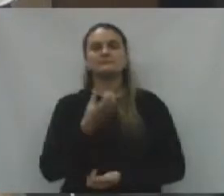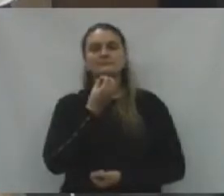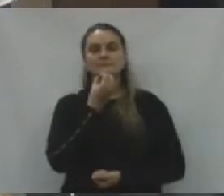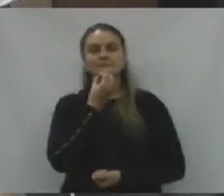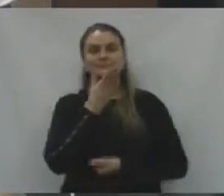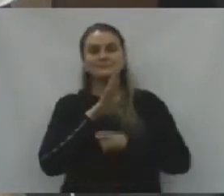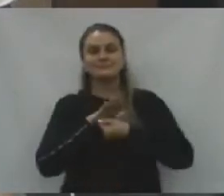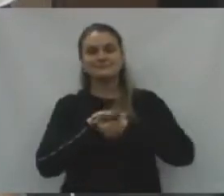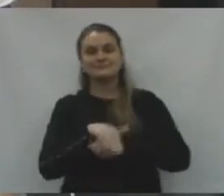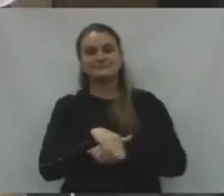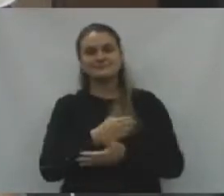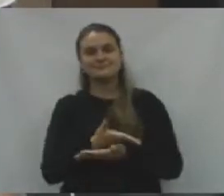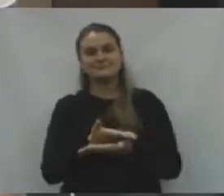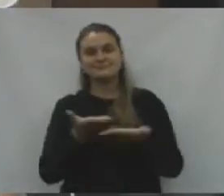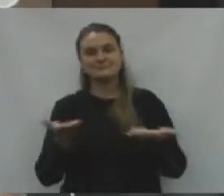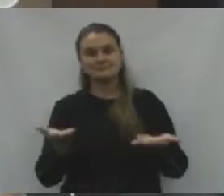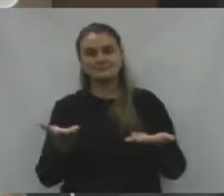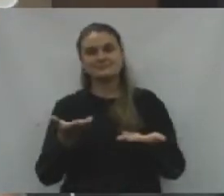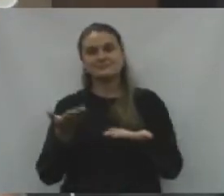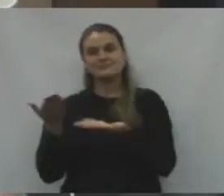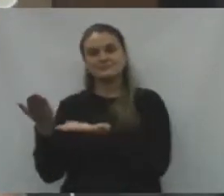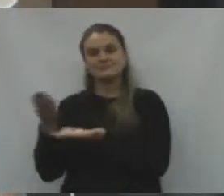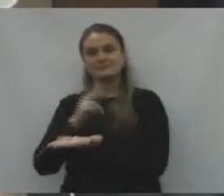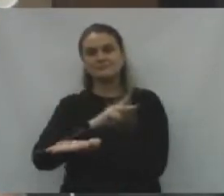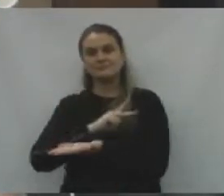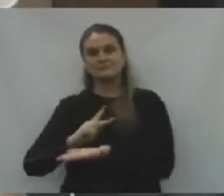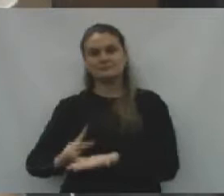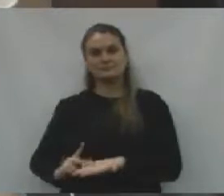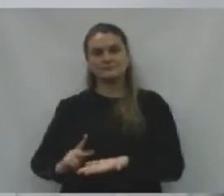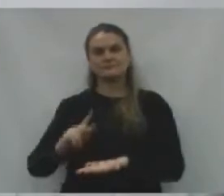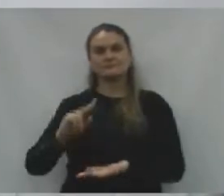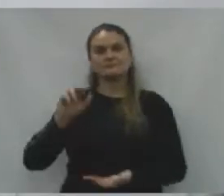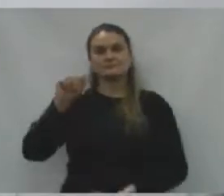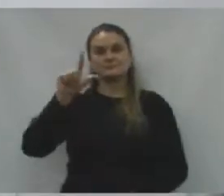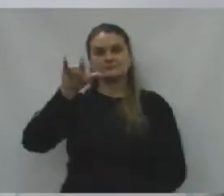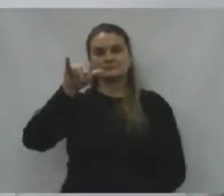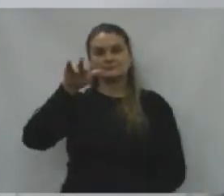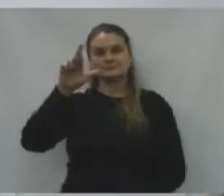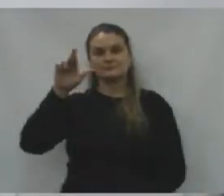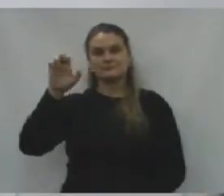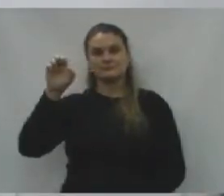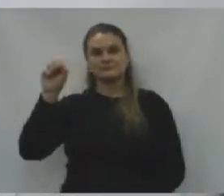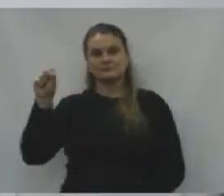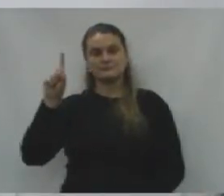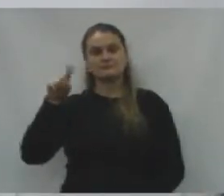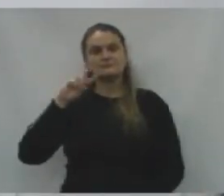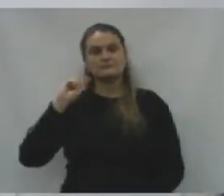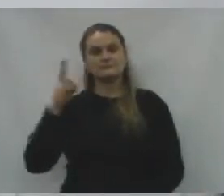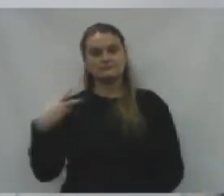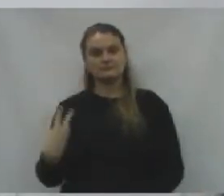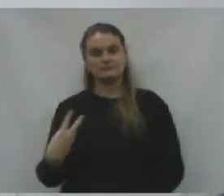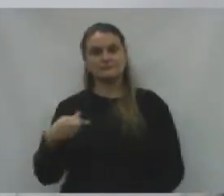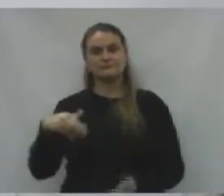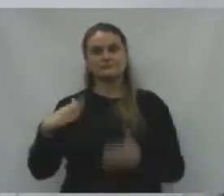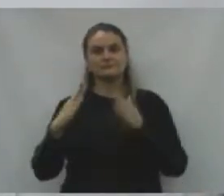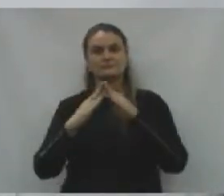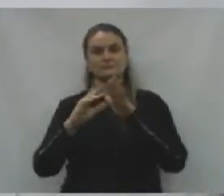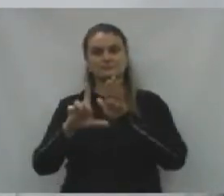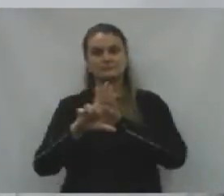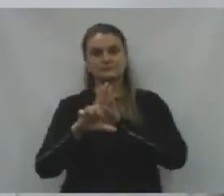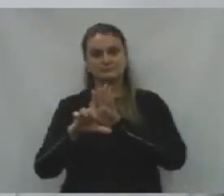Boa noite a todos. Excelentíssimo senhor Almires Bugai, vereador-presidente desta distinta Casa de